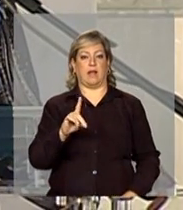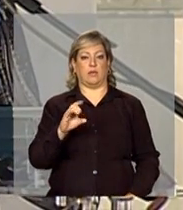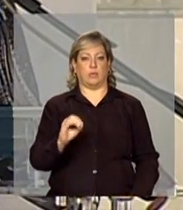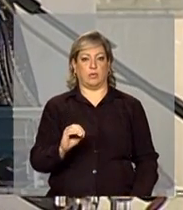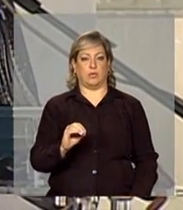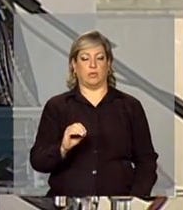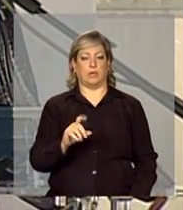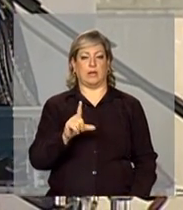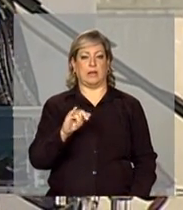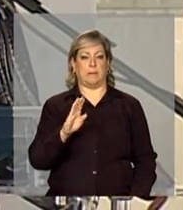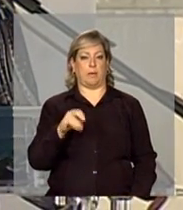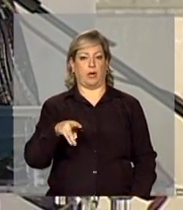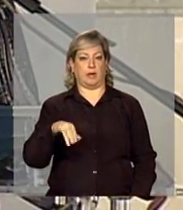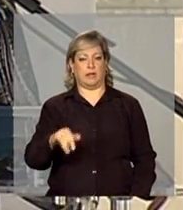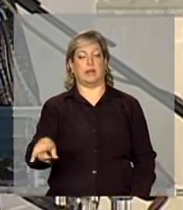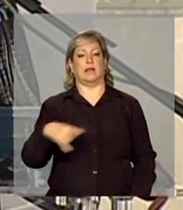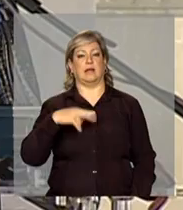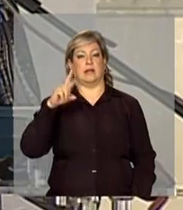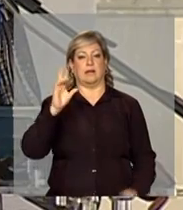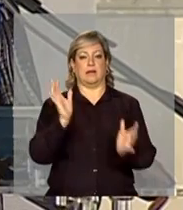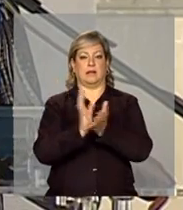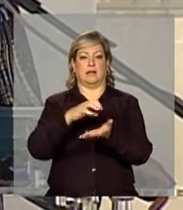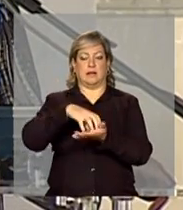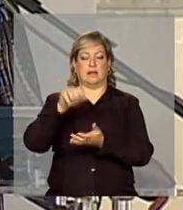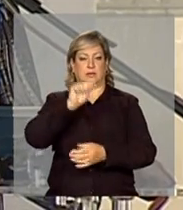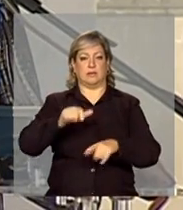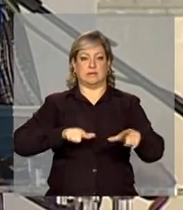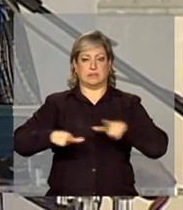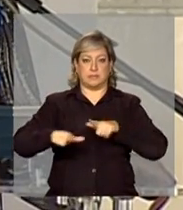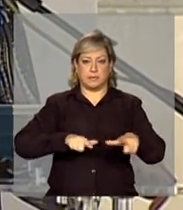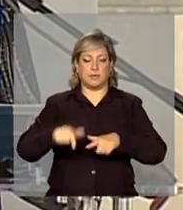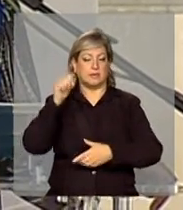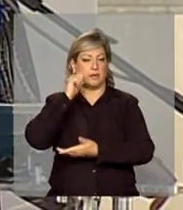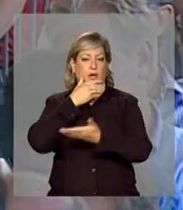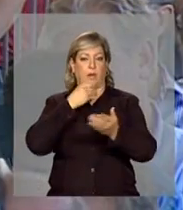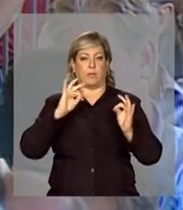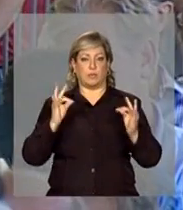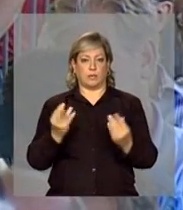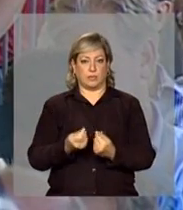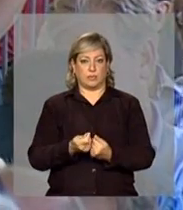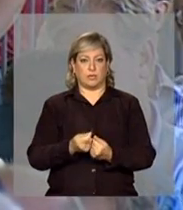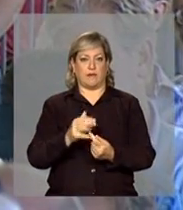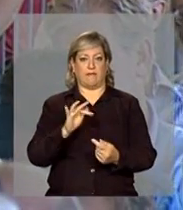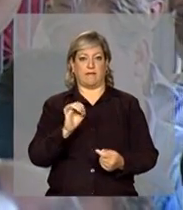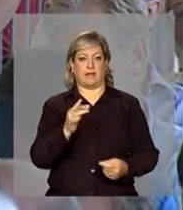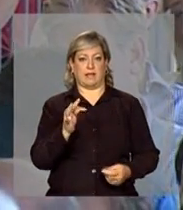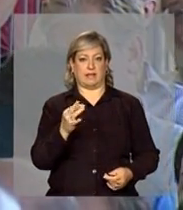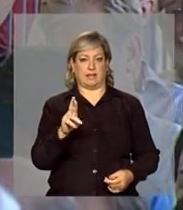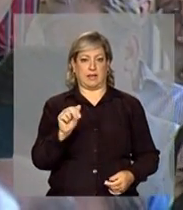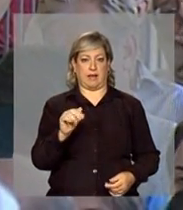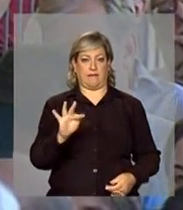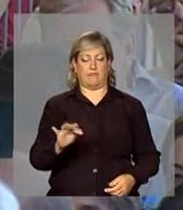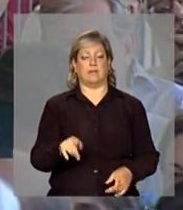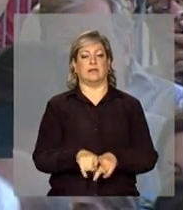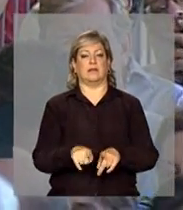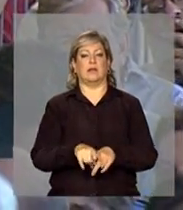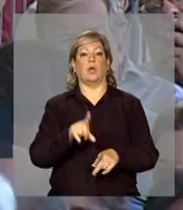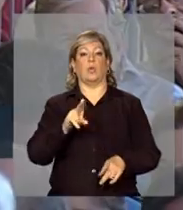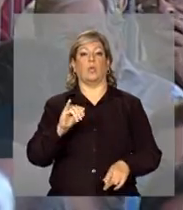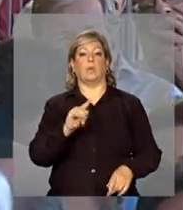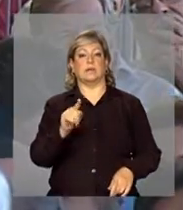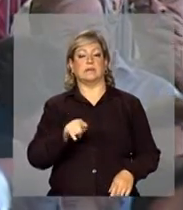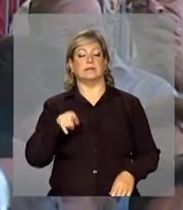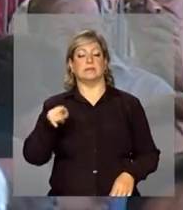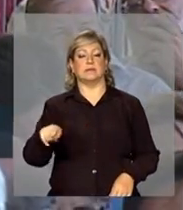Olibone, representante da Federação dos Trabalhadores e Trabalhadoras, FETRAF, o Luiz